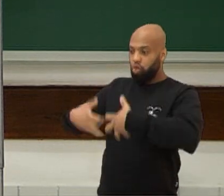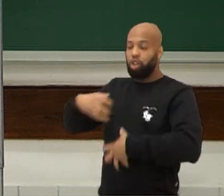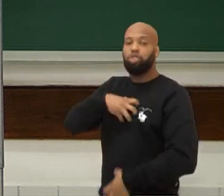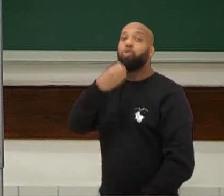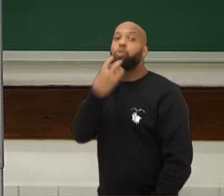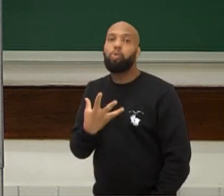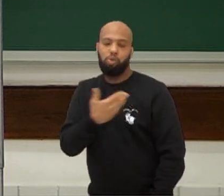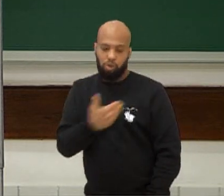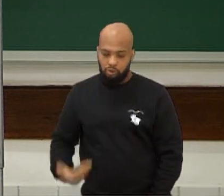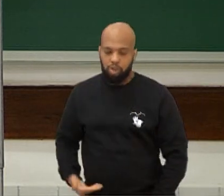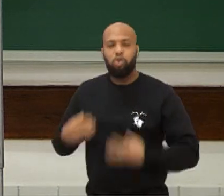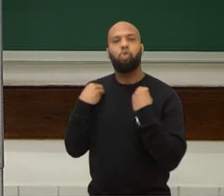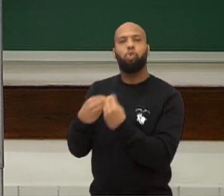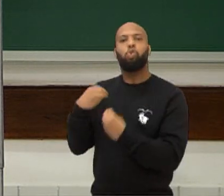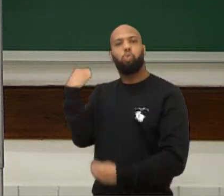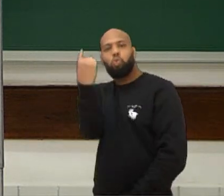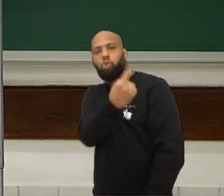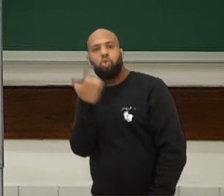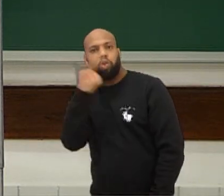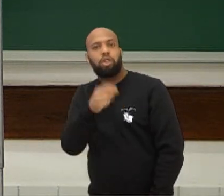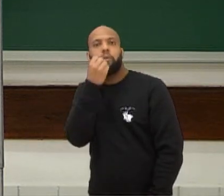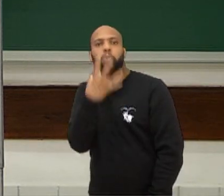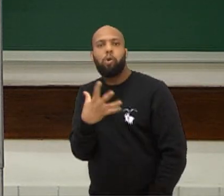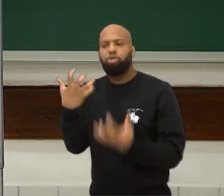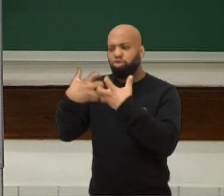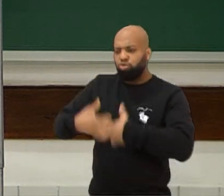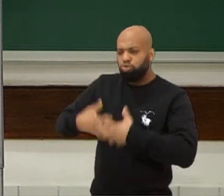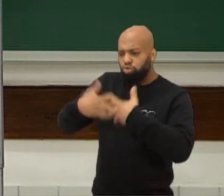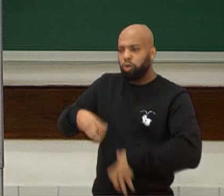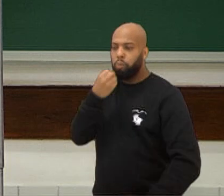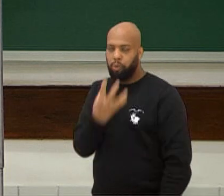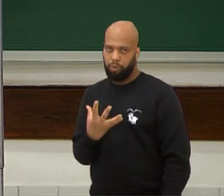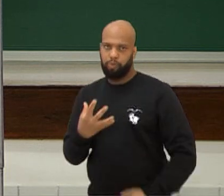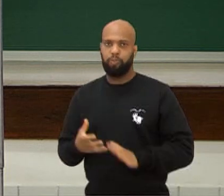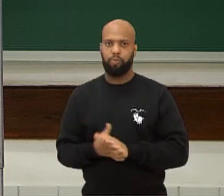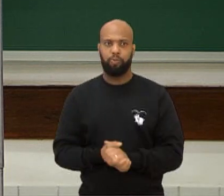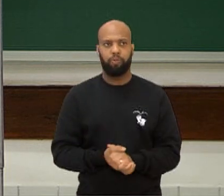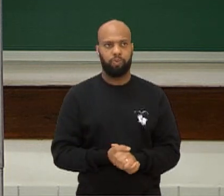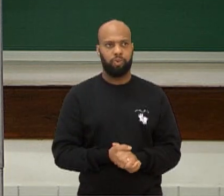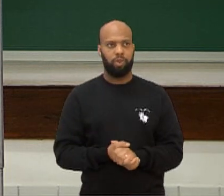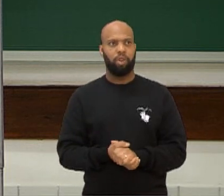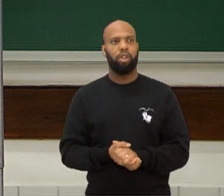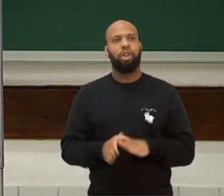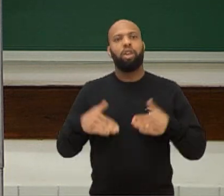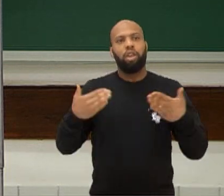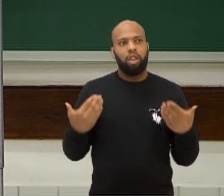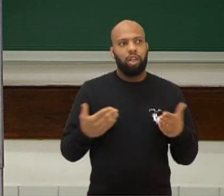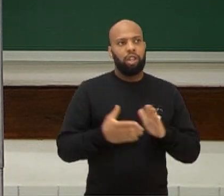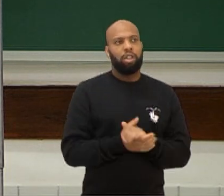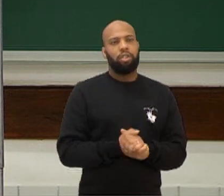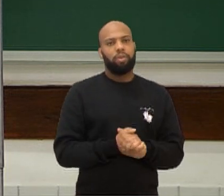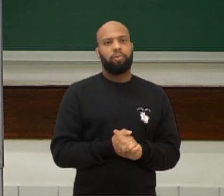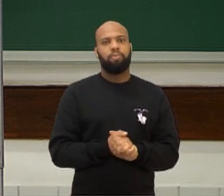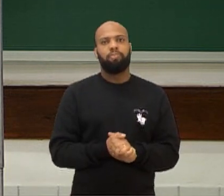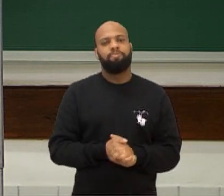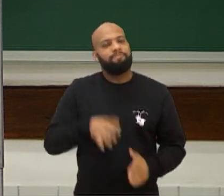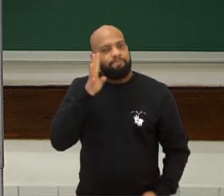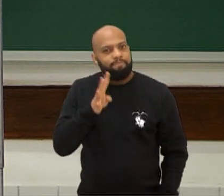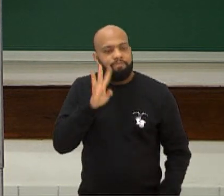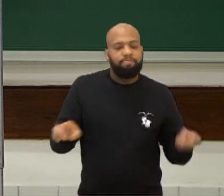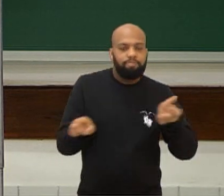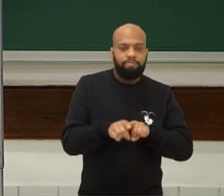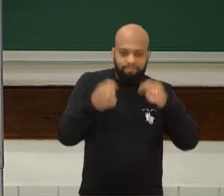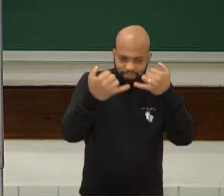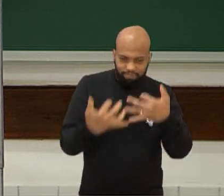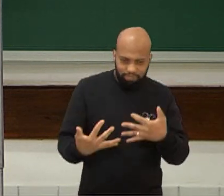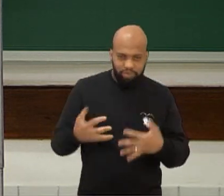bom governo, como é que nós conseguiríamos um governo funcional e satisfatório. Pessoal, então, é muito legal poder falar